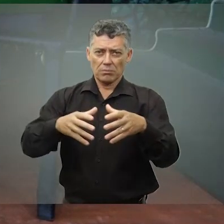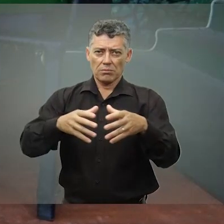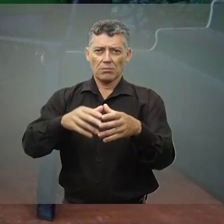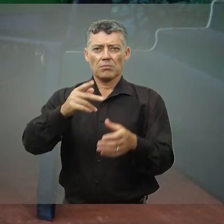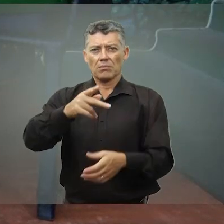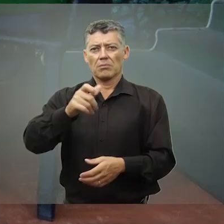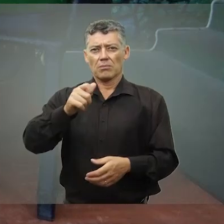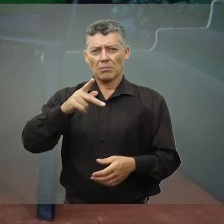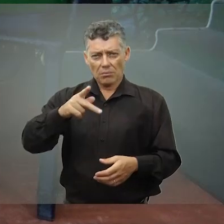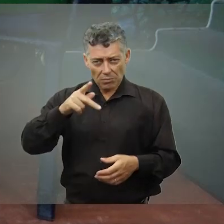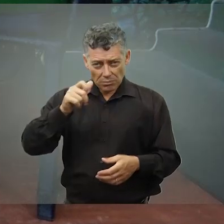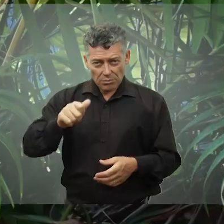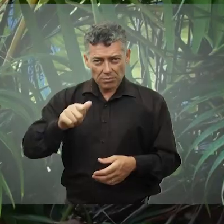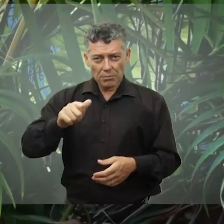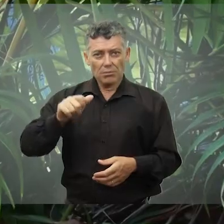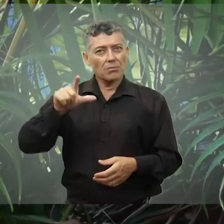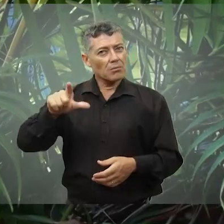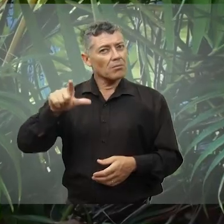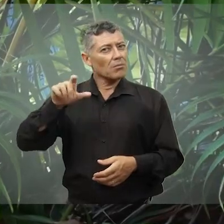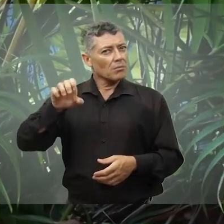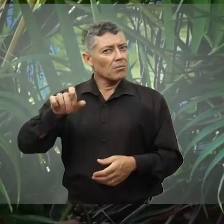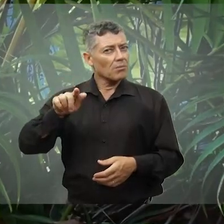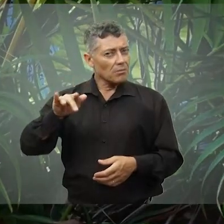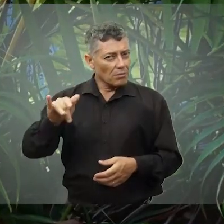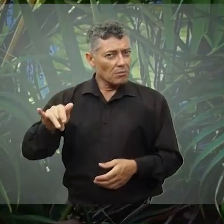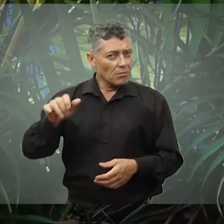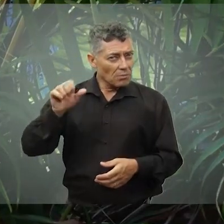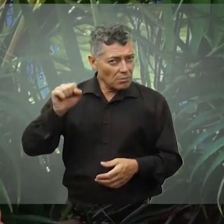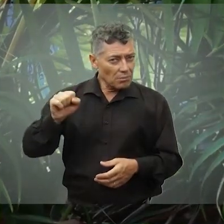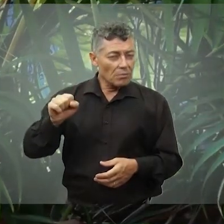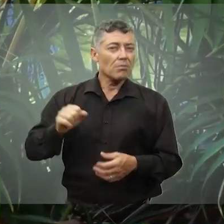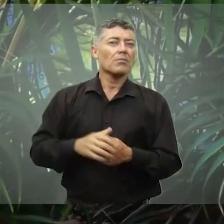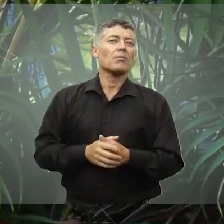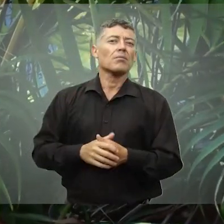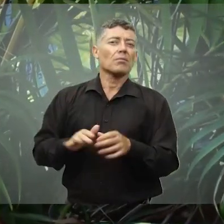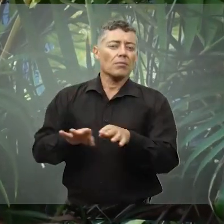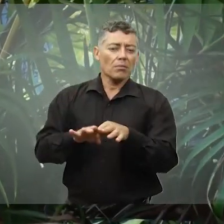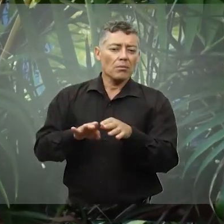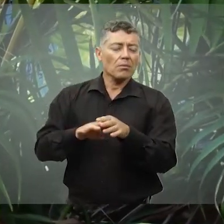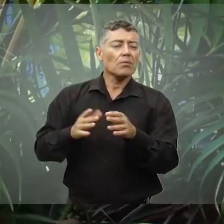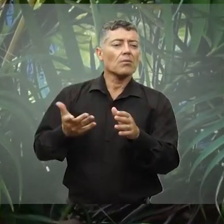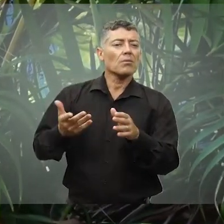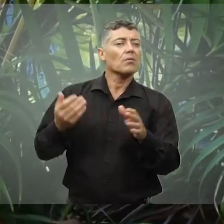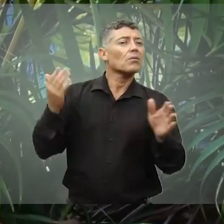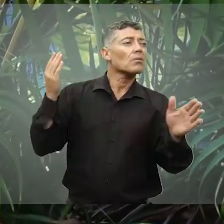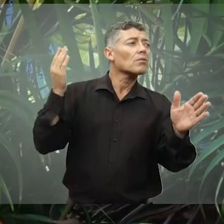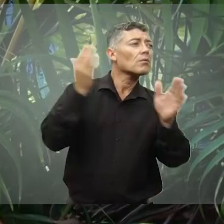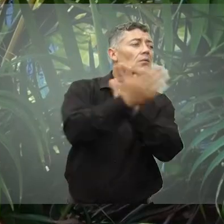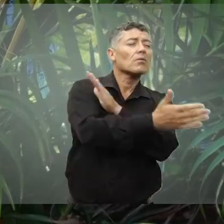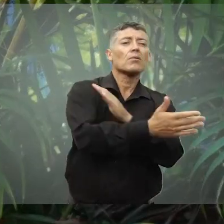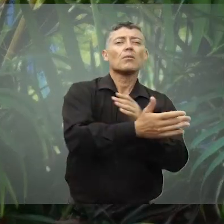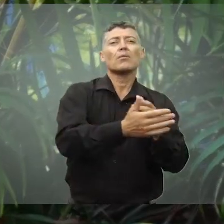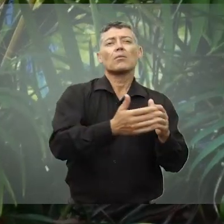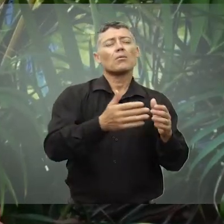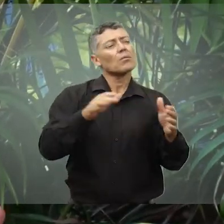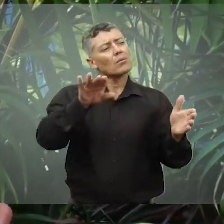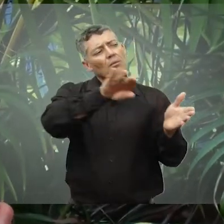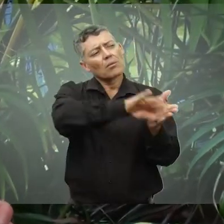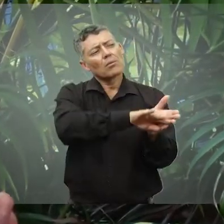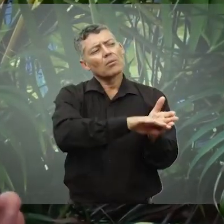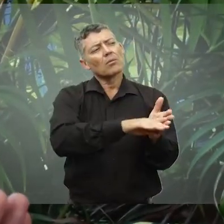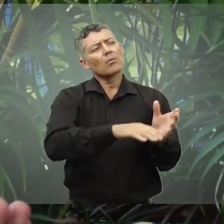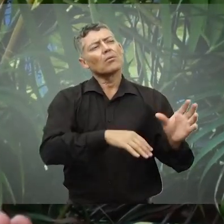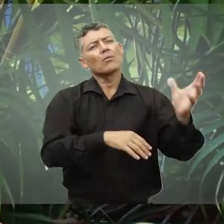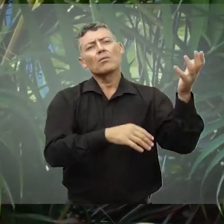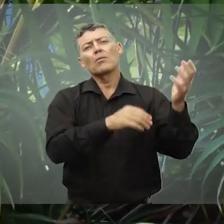saí da Papaléguas, fui para a banda Cheiro, regravei no ao vivo do Cheiro, saí da banda Cheiro, botamos a Pimenta, eu regravei